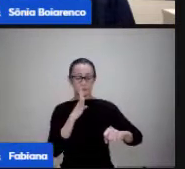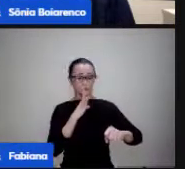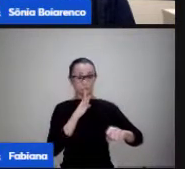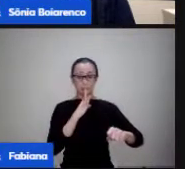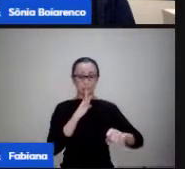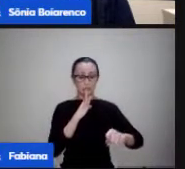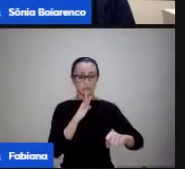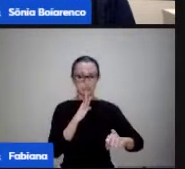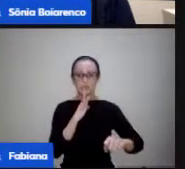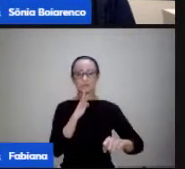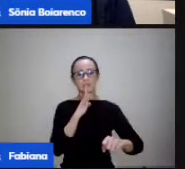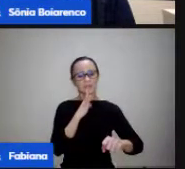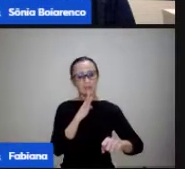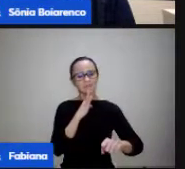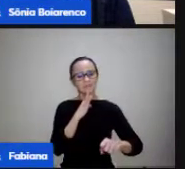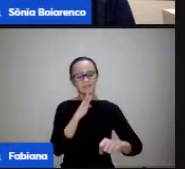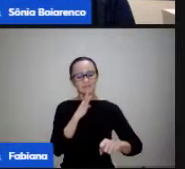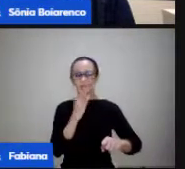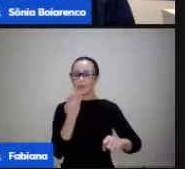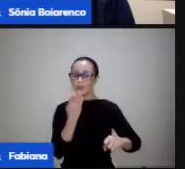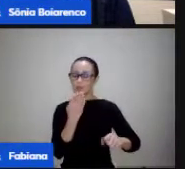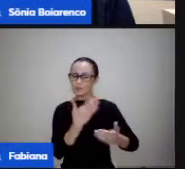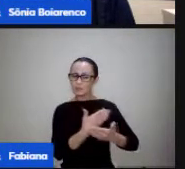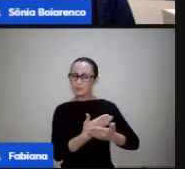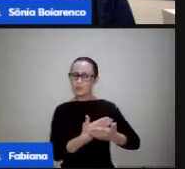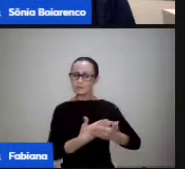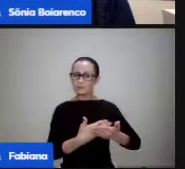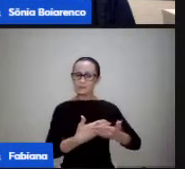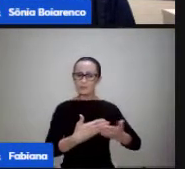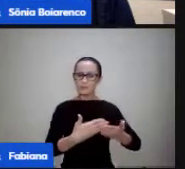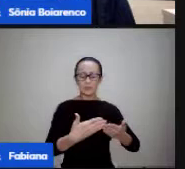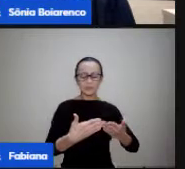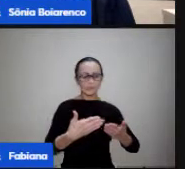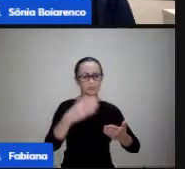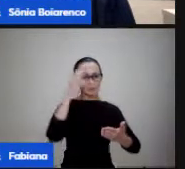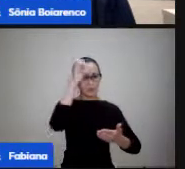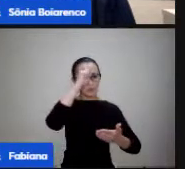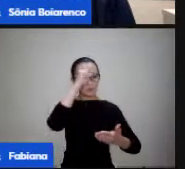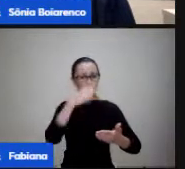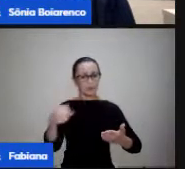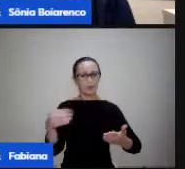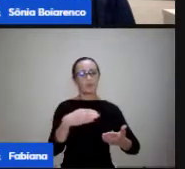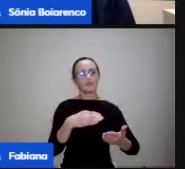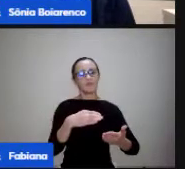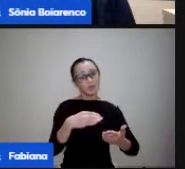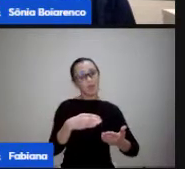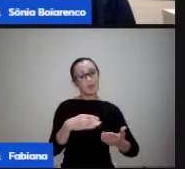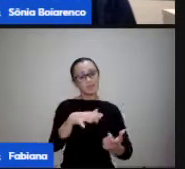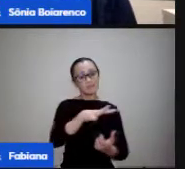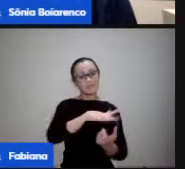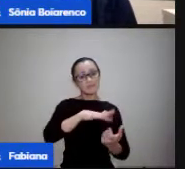convívio, a partir desse momento eu estou adentrando a um novo processo de letramento.